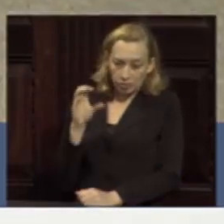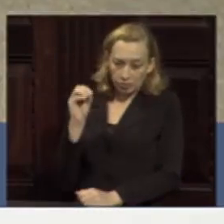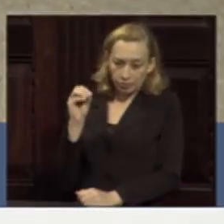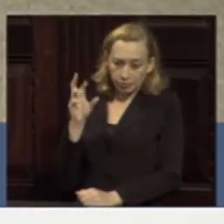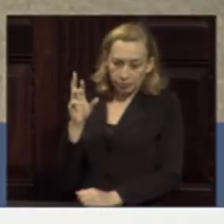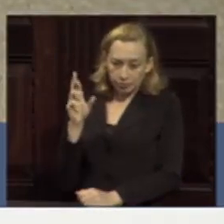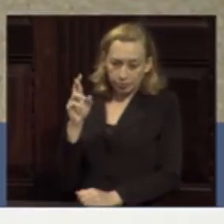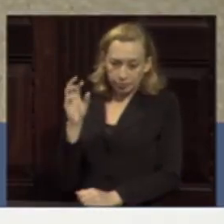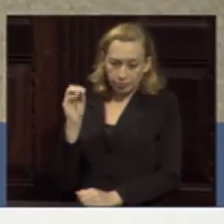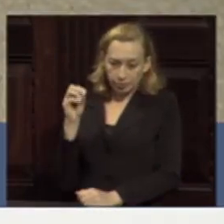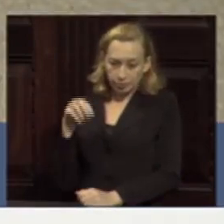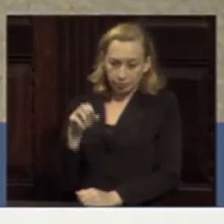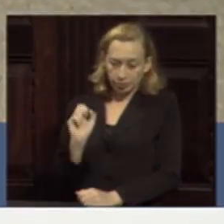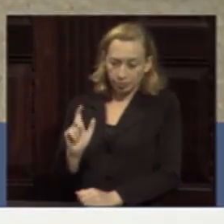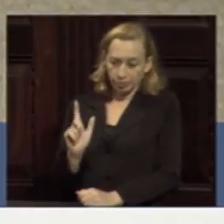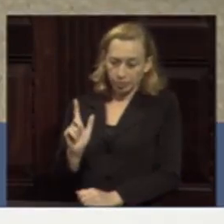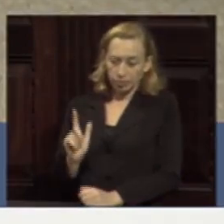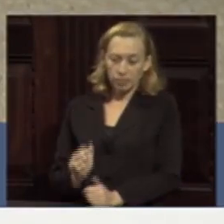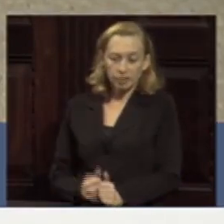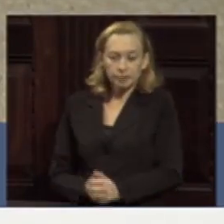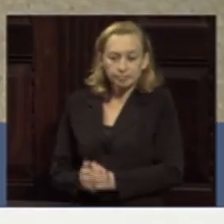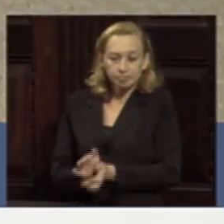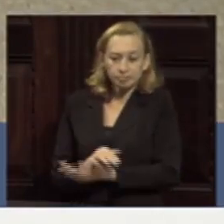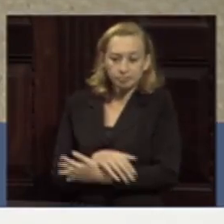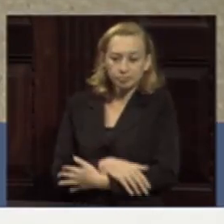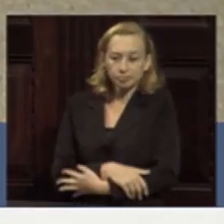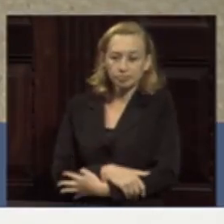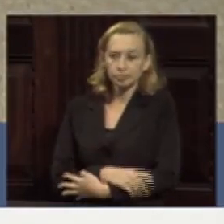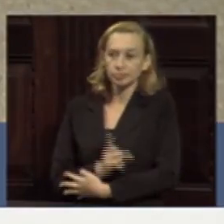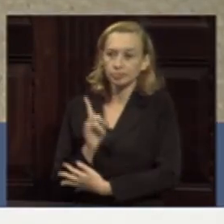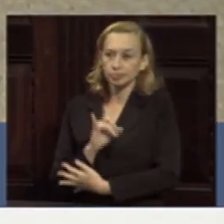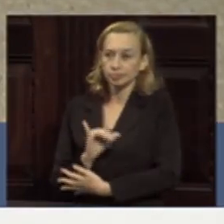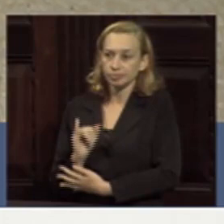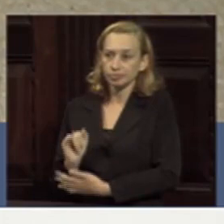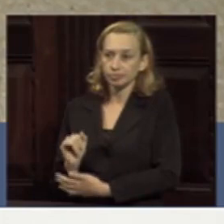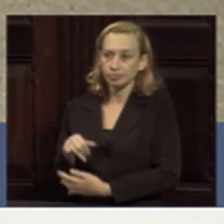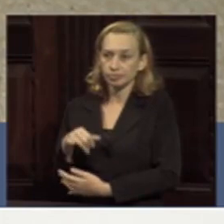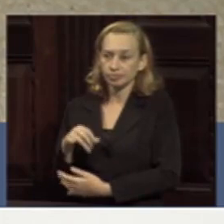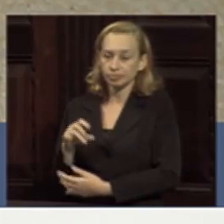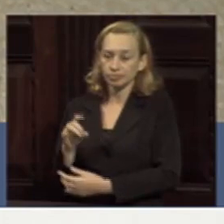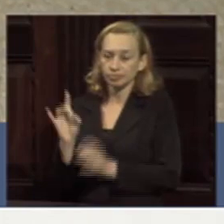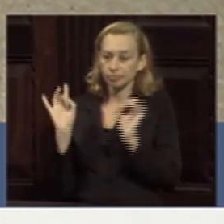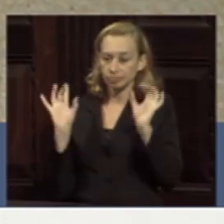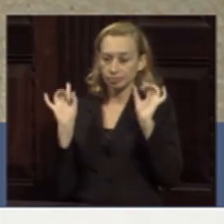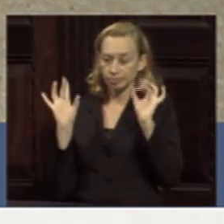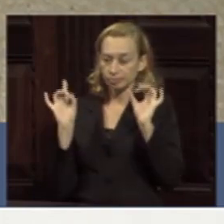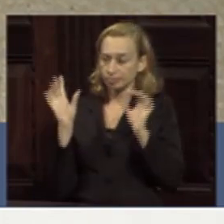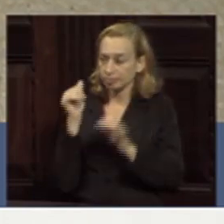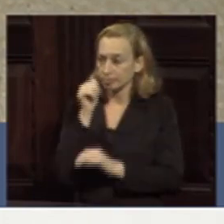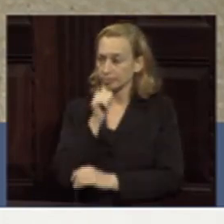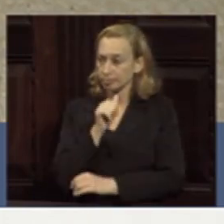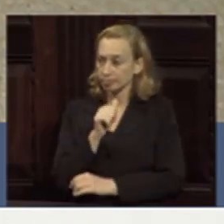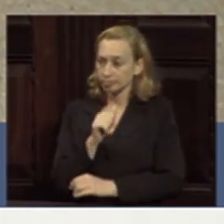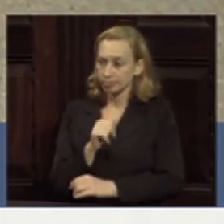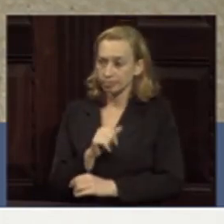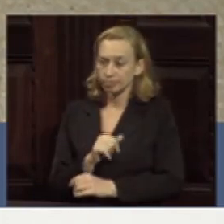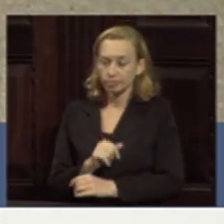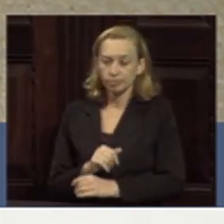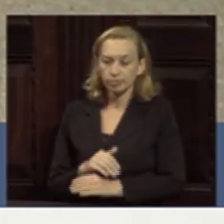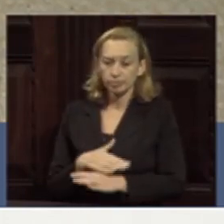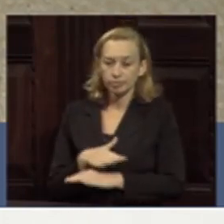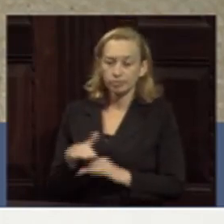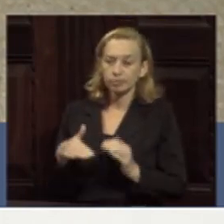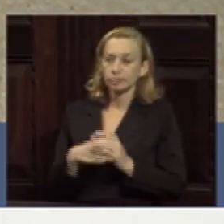registrado. Quero cumprimentar hoje o Dia Internacional da Mulher. Quero cumprimentar todas as mulheres do Brasil. A mulher é um